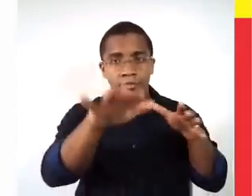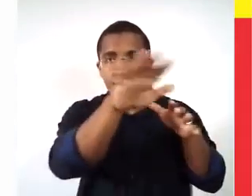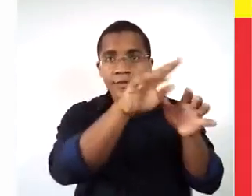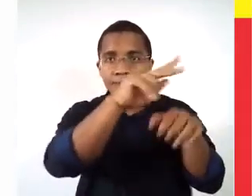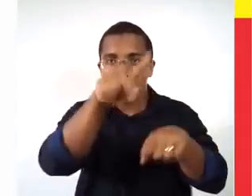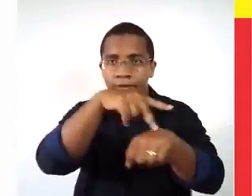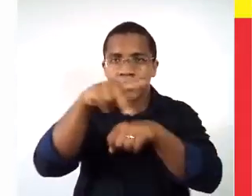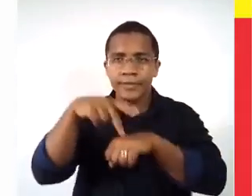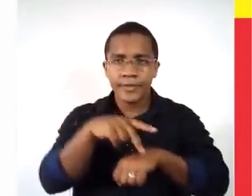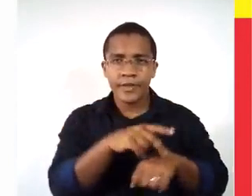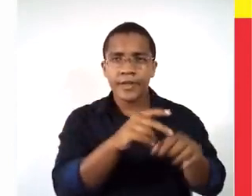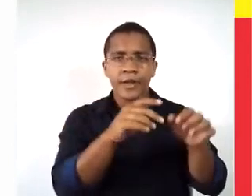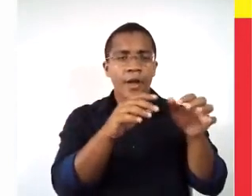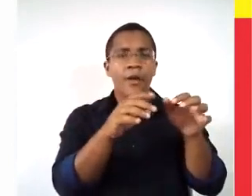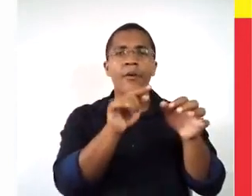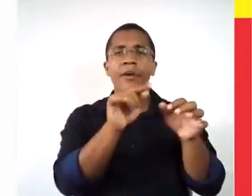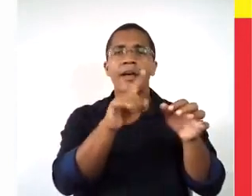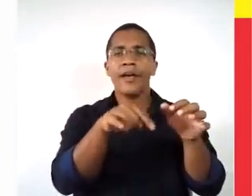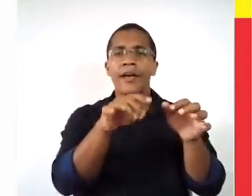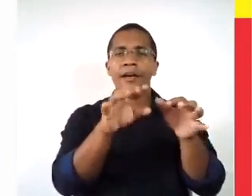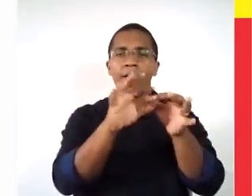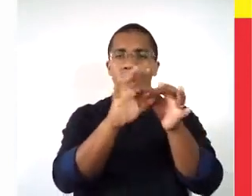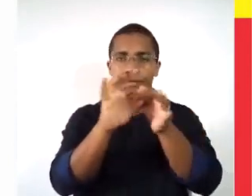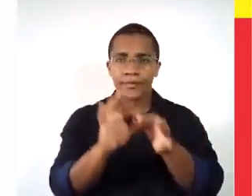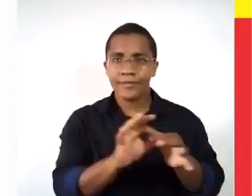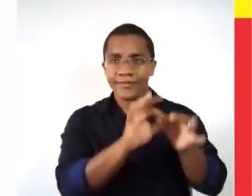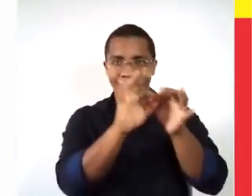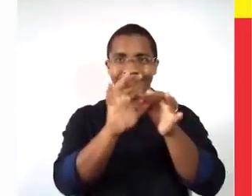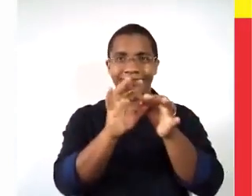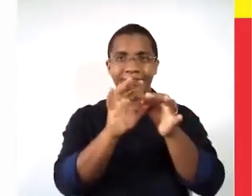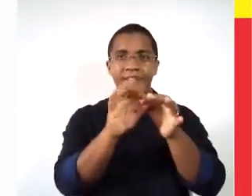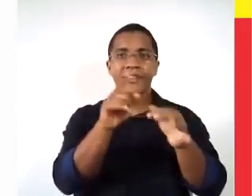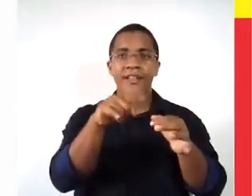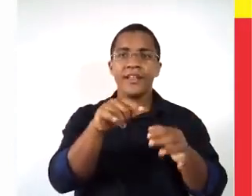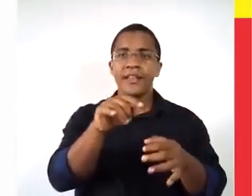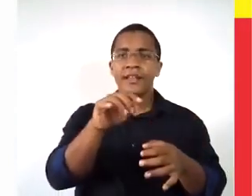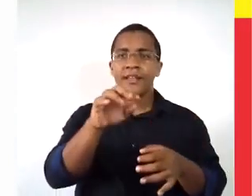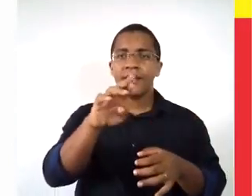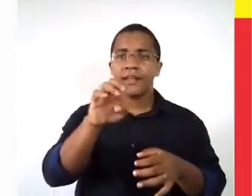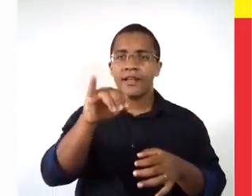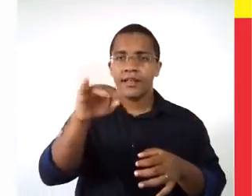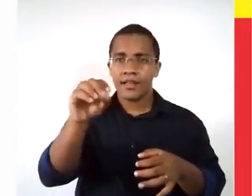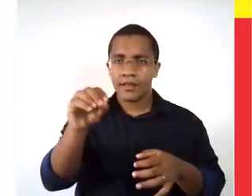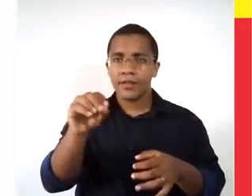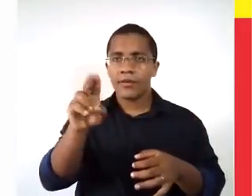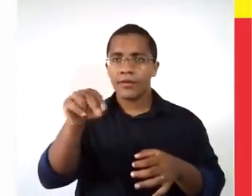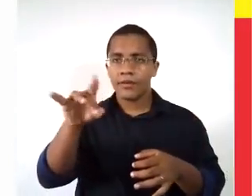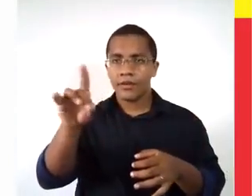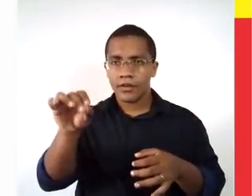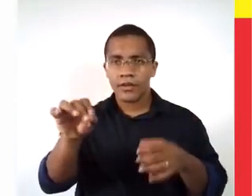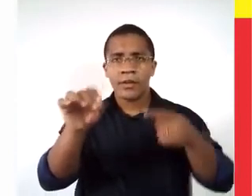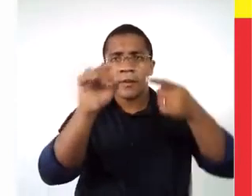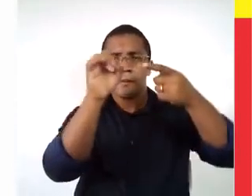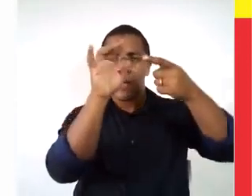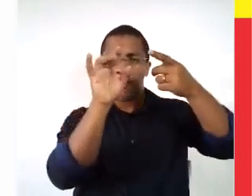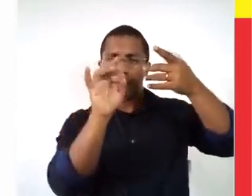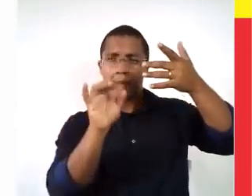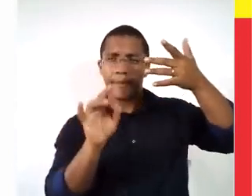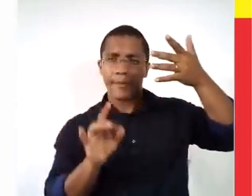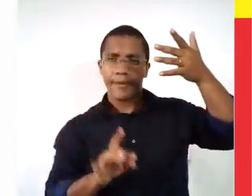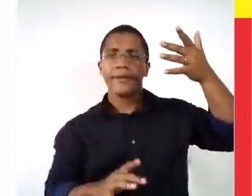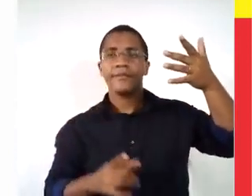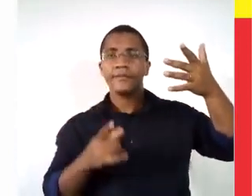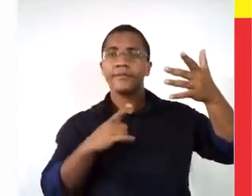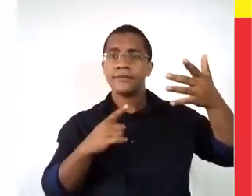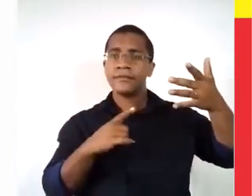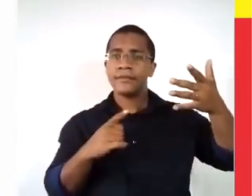lá a Europa dos 12, tá? Que vai ser a entrada do Reino Unido, tá? A entrada da Dinamarca, da Irlanda e os países ao